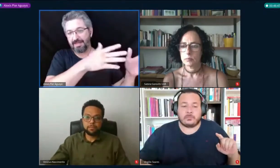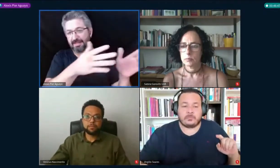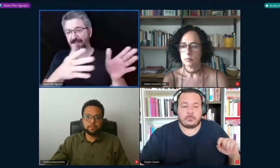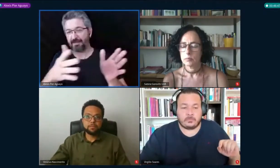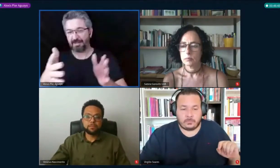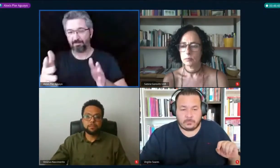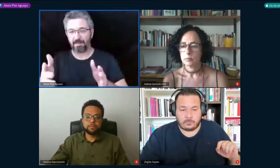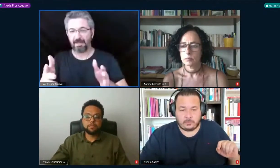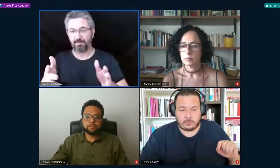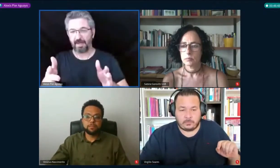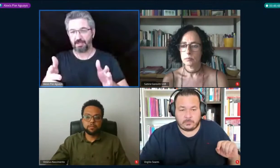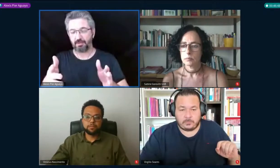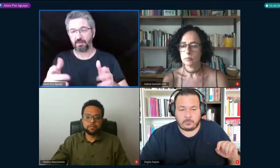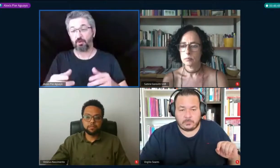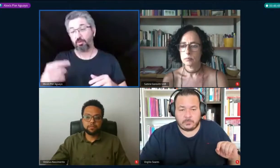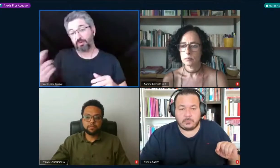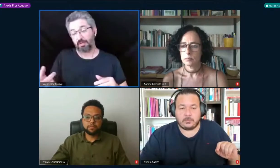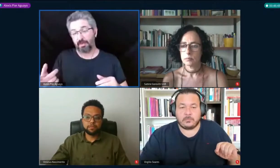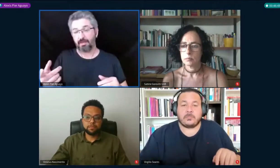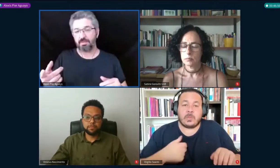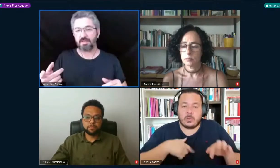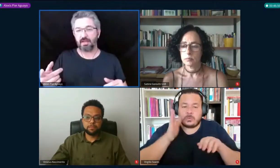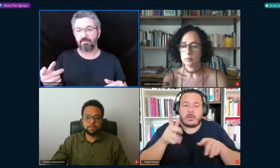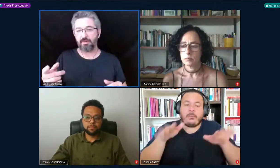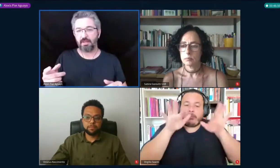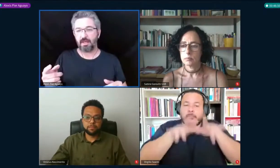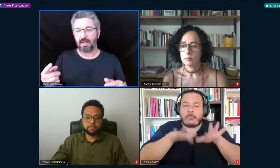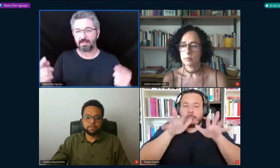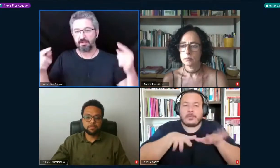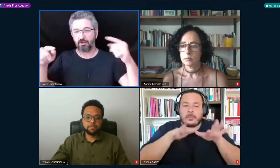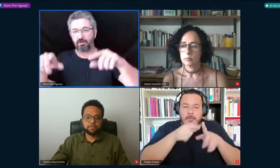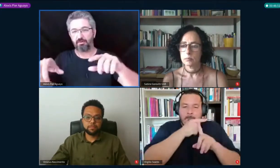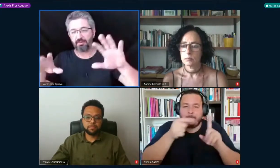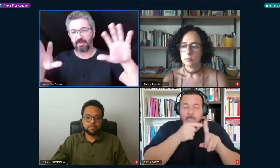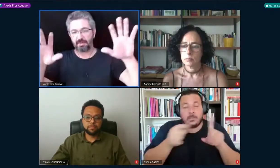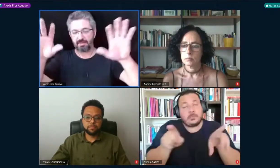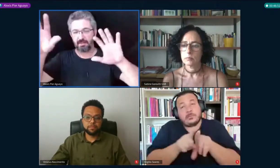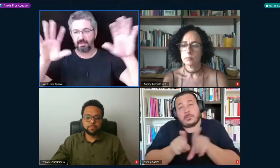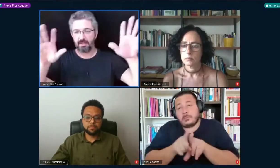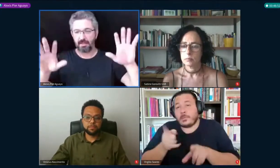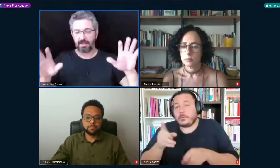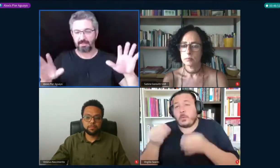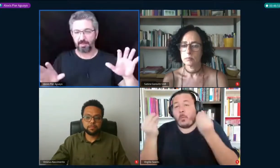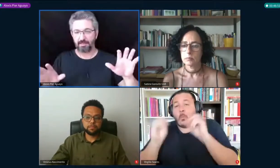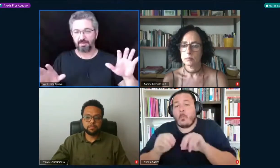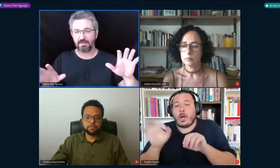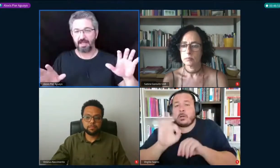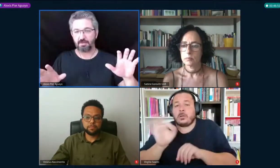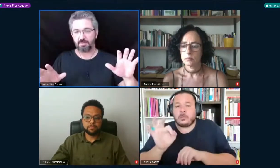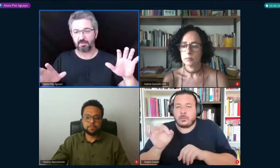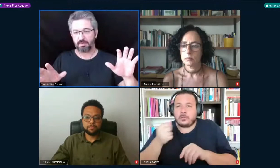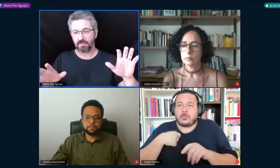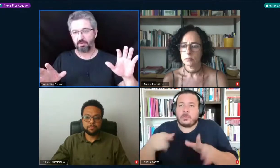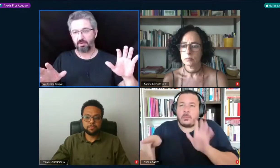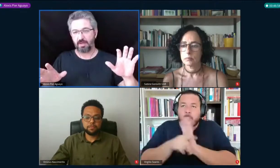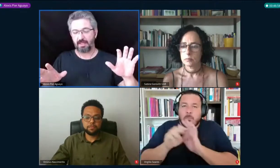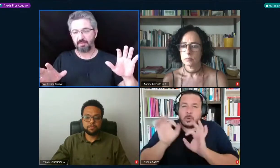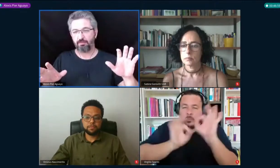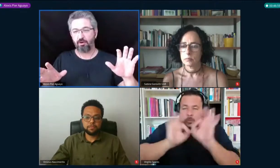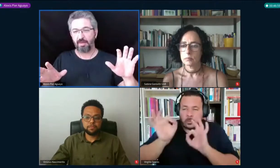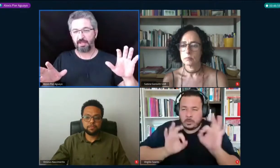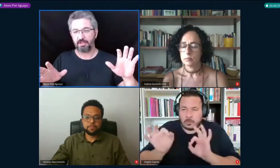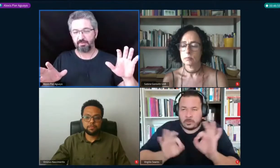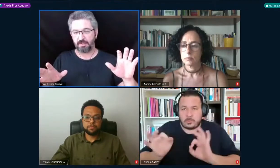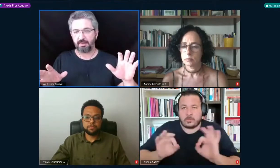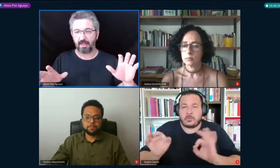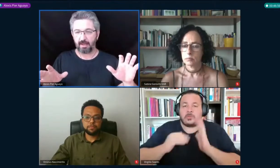de eu já ter escrito essa primeira parte toda, como também não descrevi as novas aspectos estéticos que estão sendo